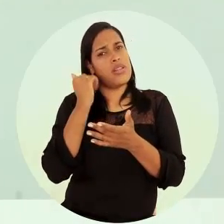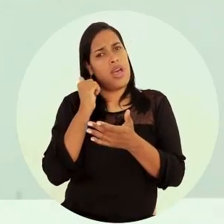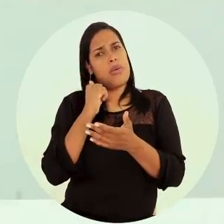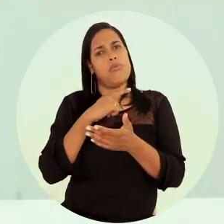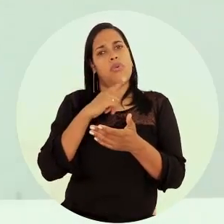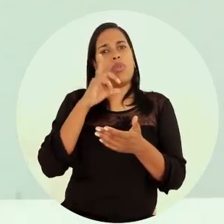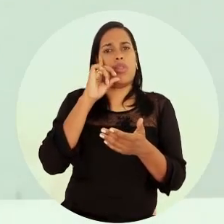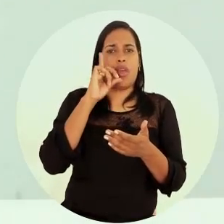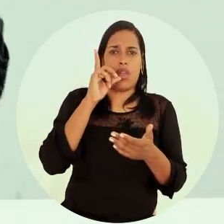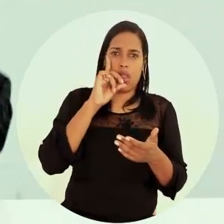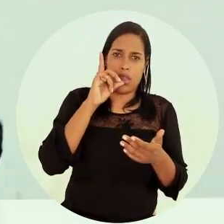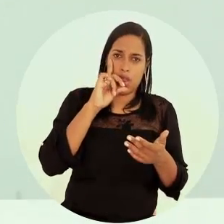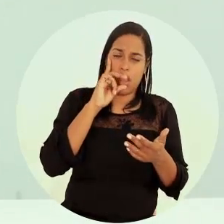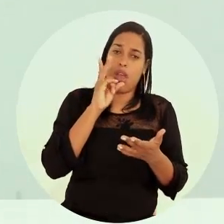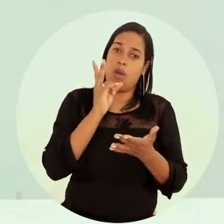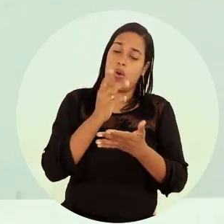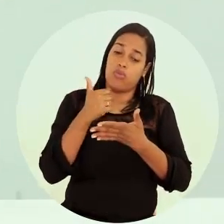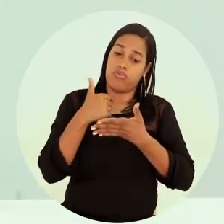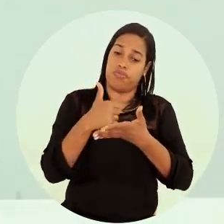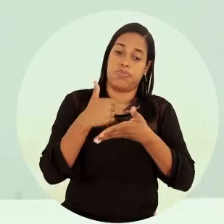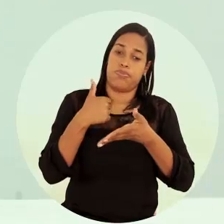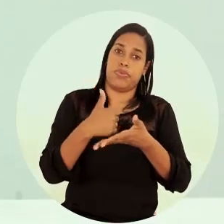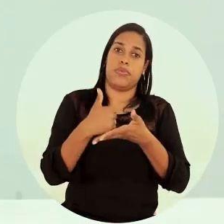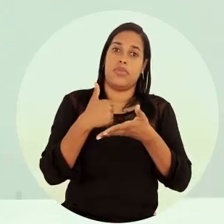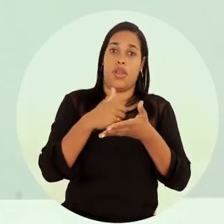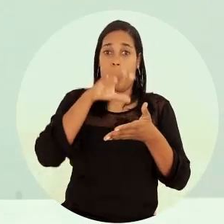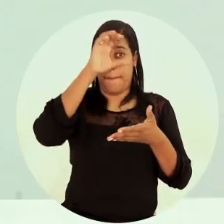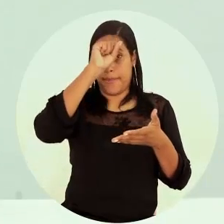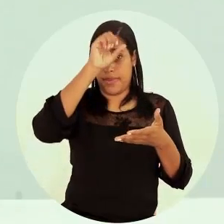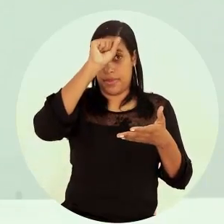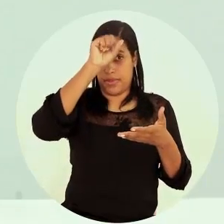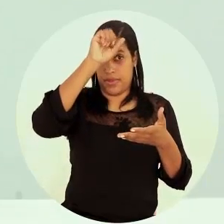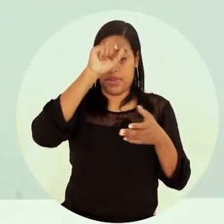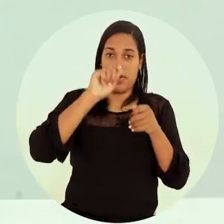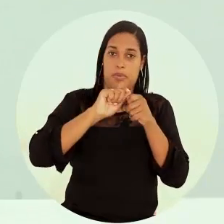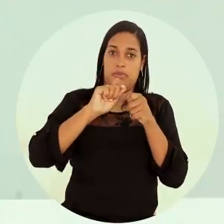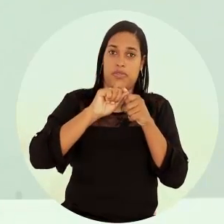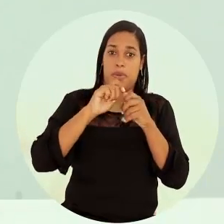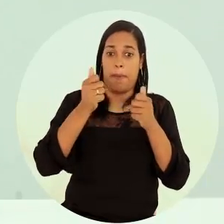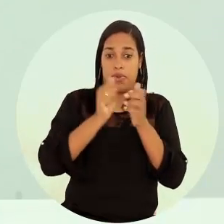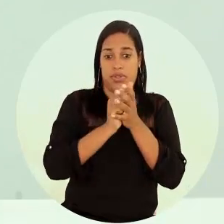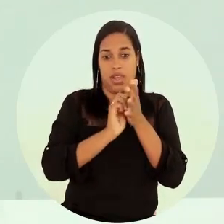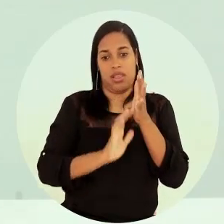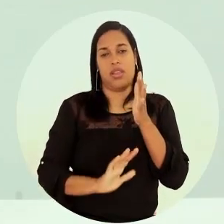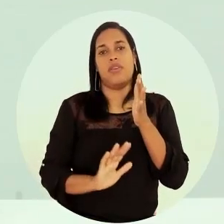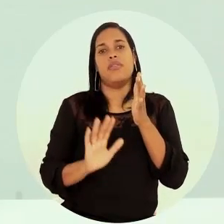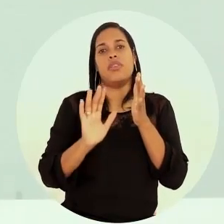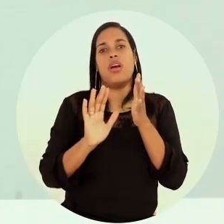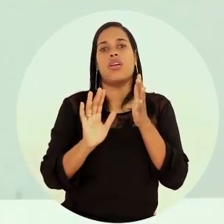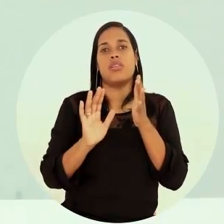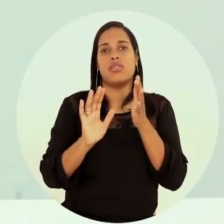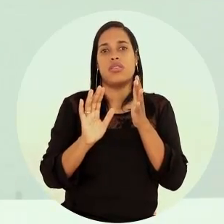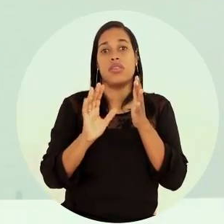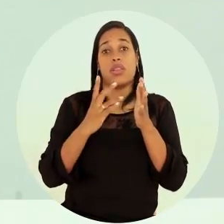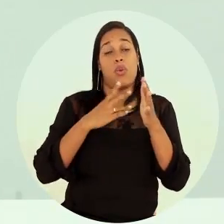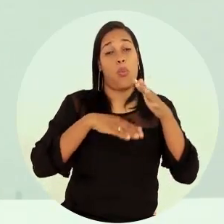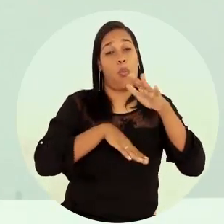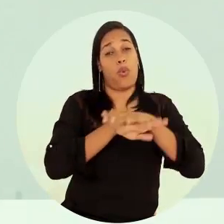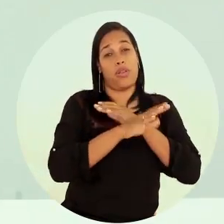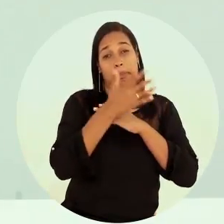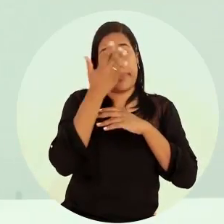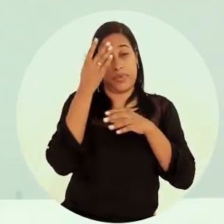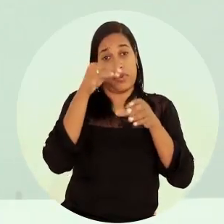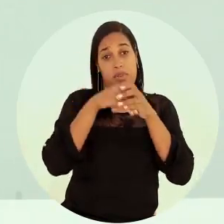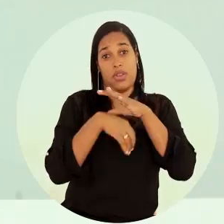aquelas rotinas e que elas contribuam dentro daquilo que elas aprenderam para fazer boas atividades. Então, reter pessoas dentro